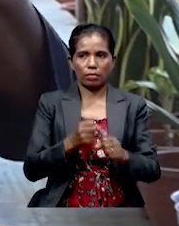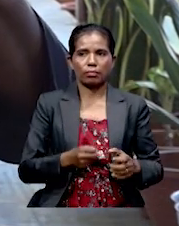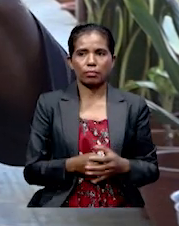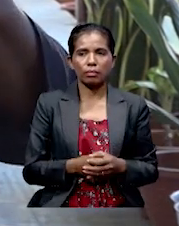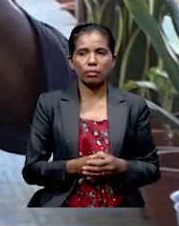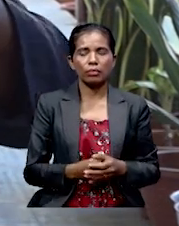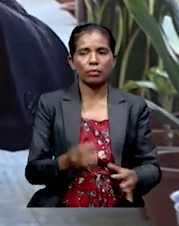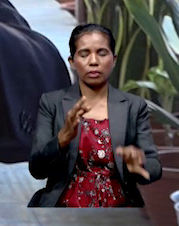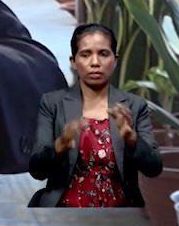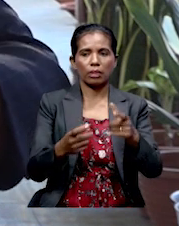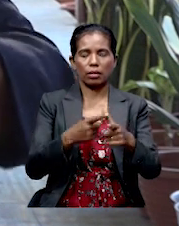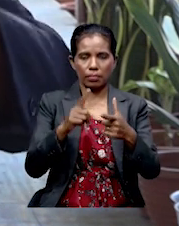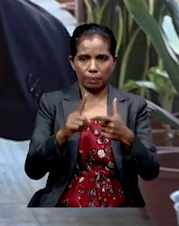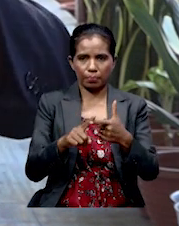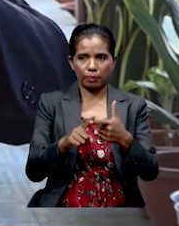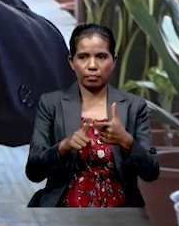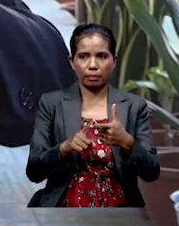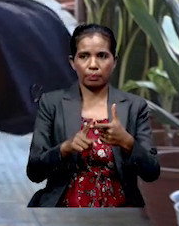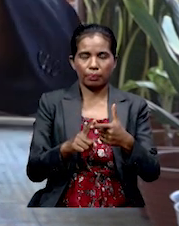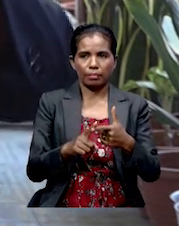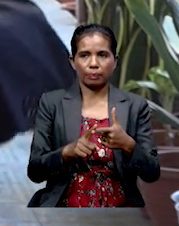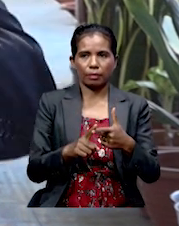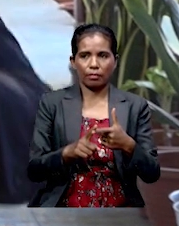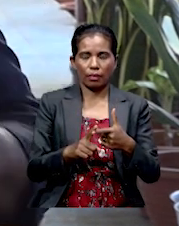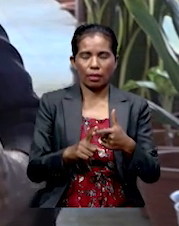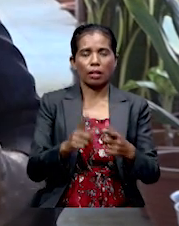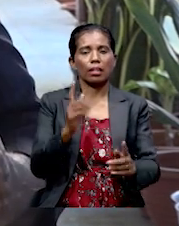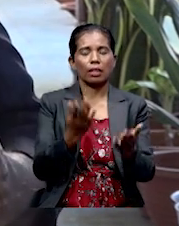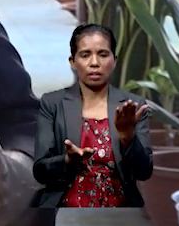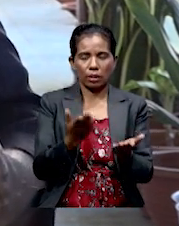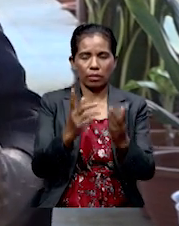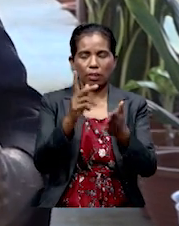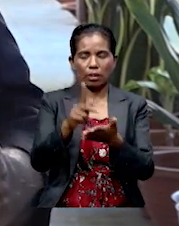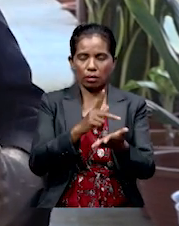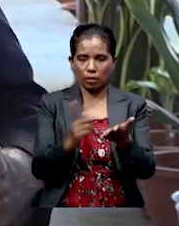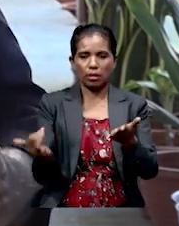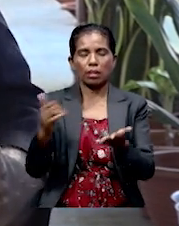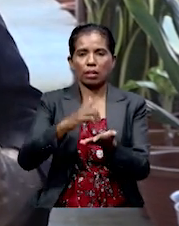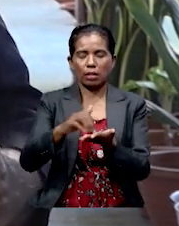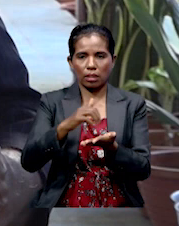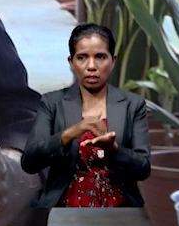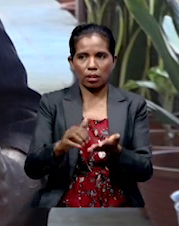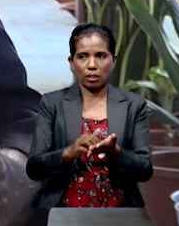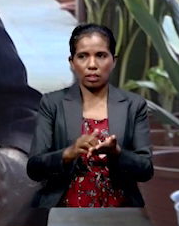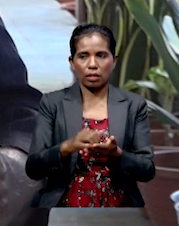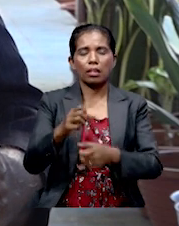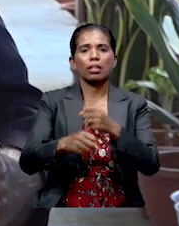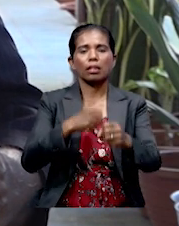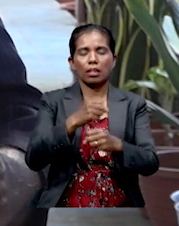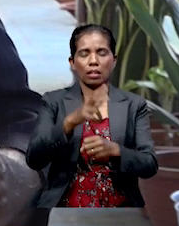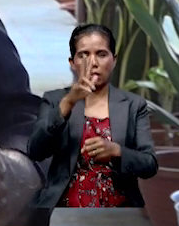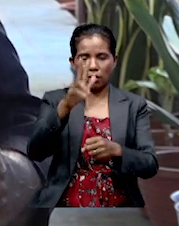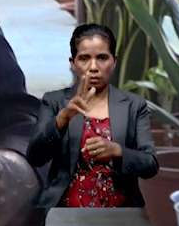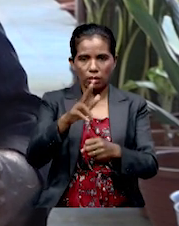se e depois mas teto crime neve se pratica né, liu calai tinantolo. Se